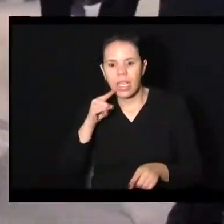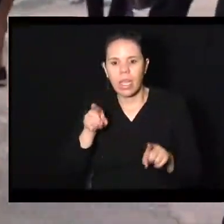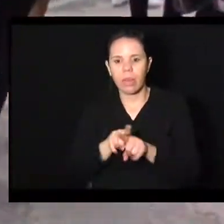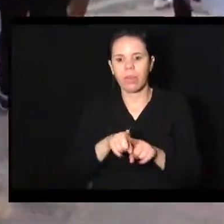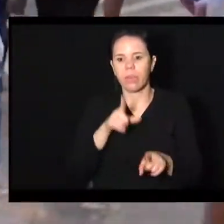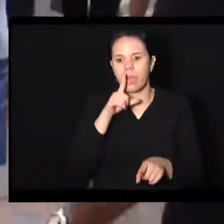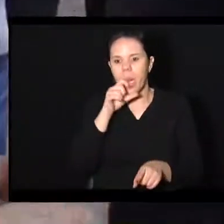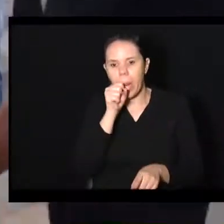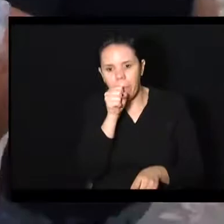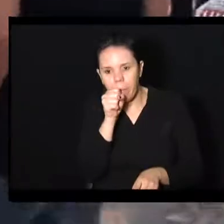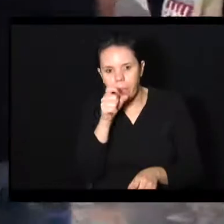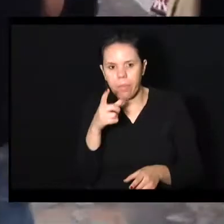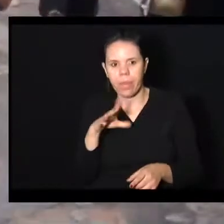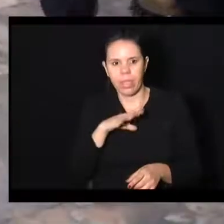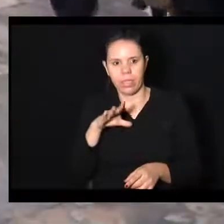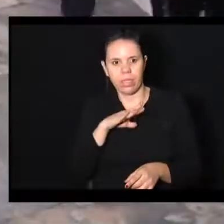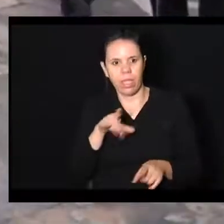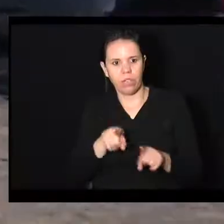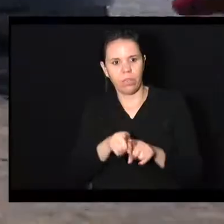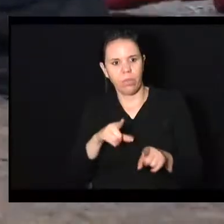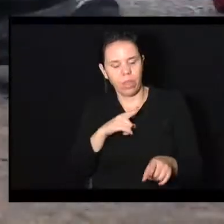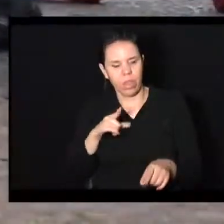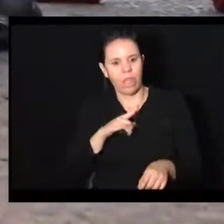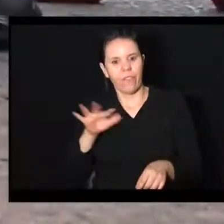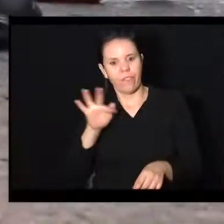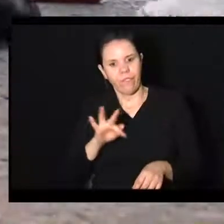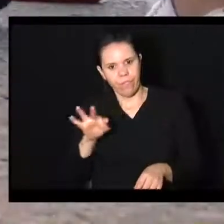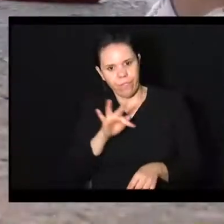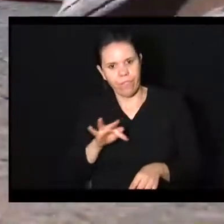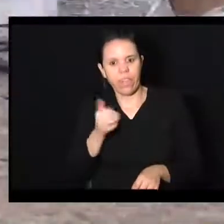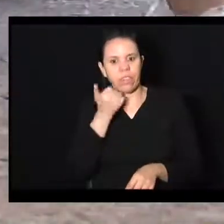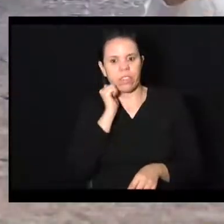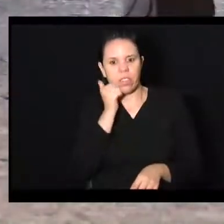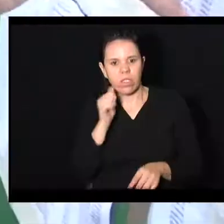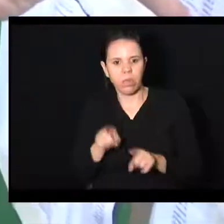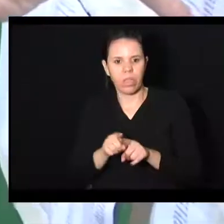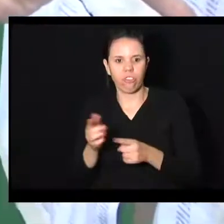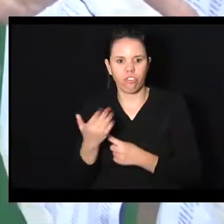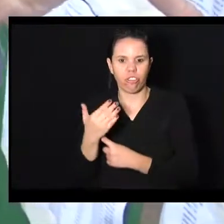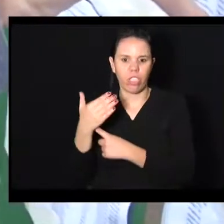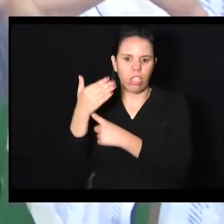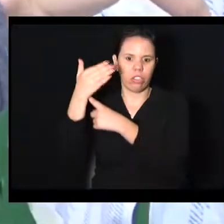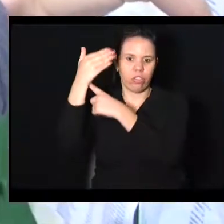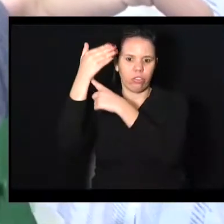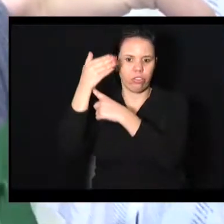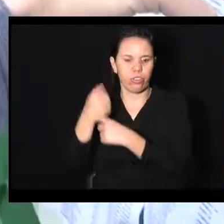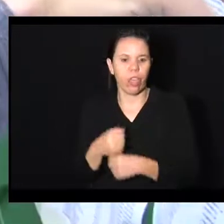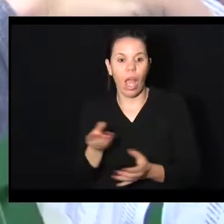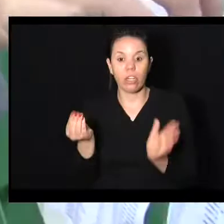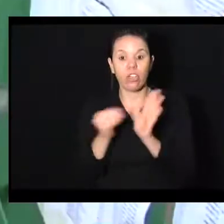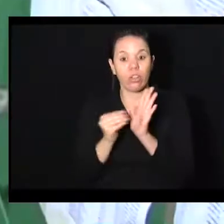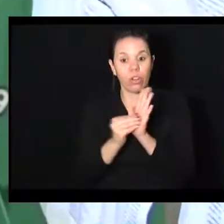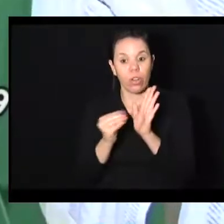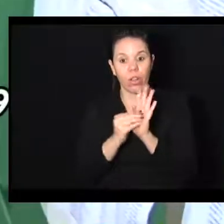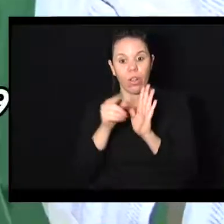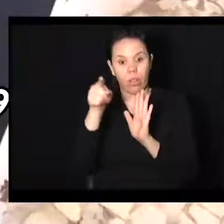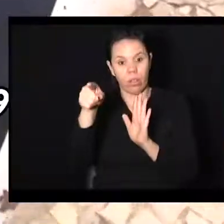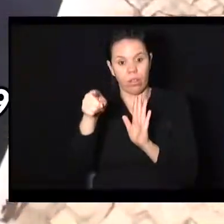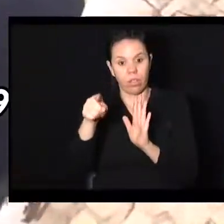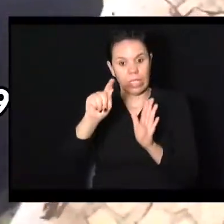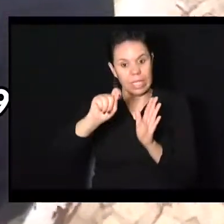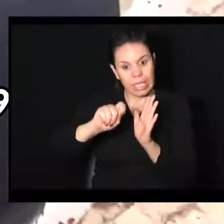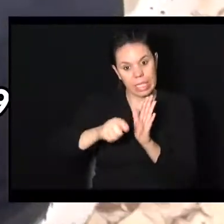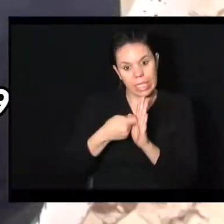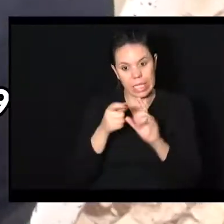a Faculdade de Ciências Aplicadas e a Faculdade de Tecnologia. Então, anote aí. As